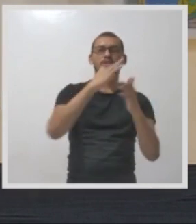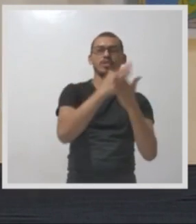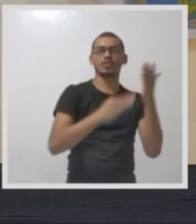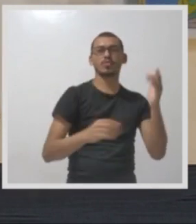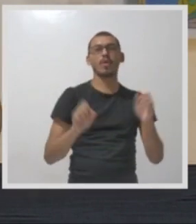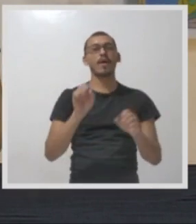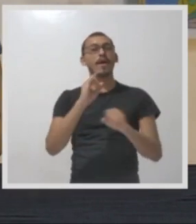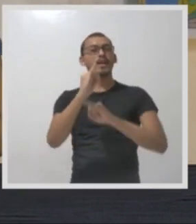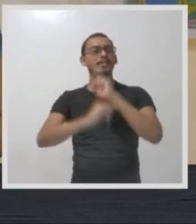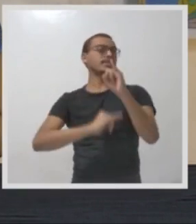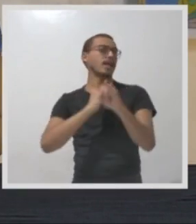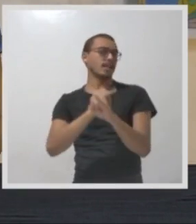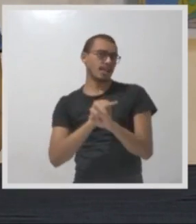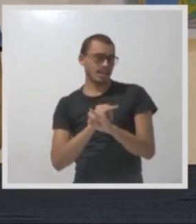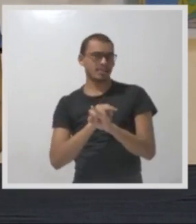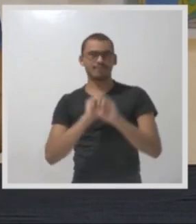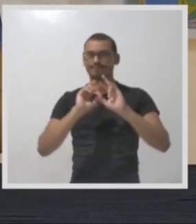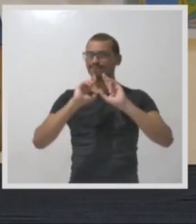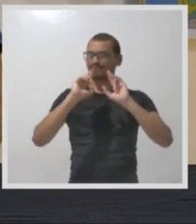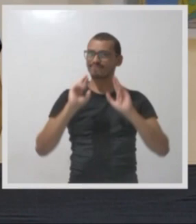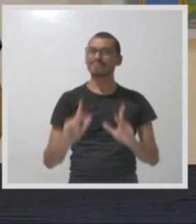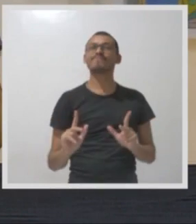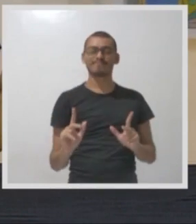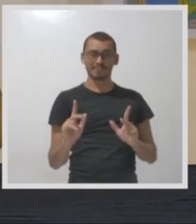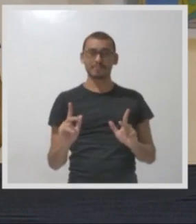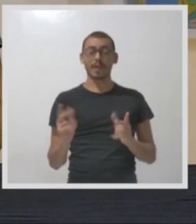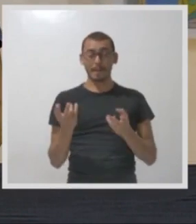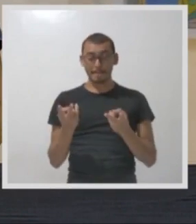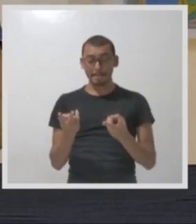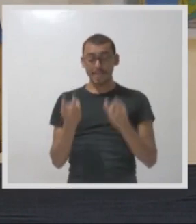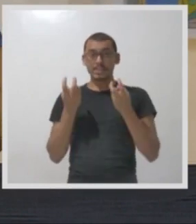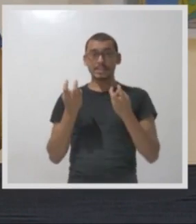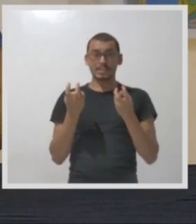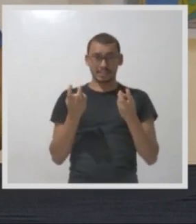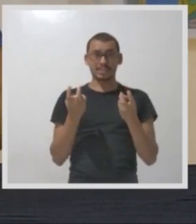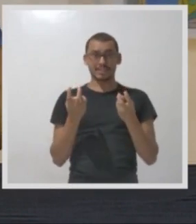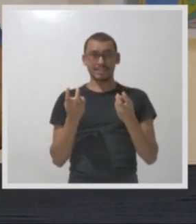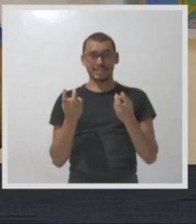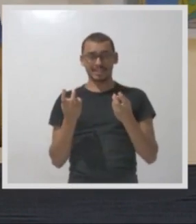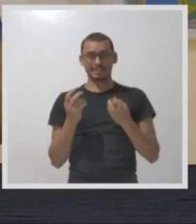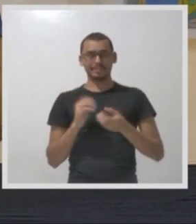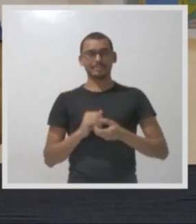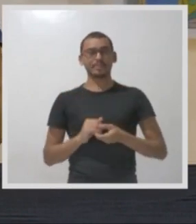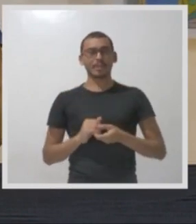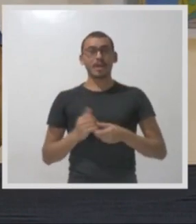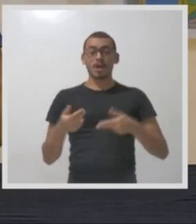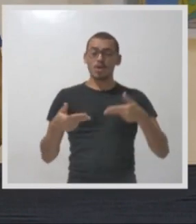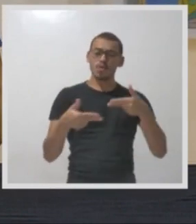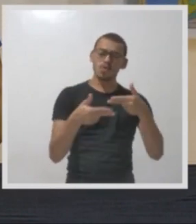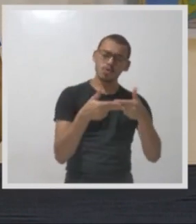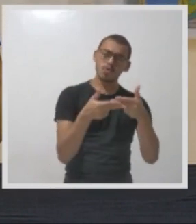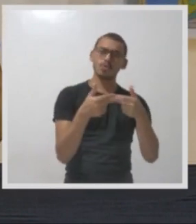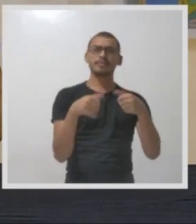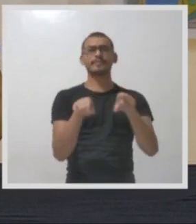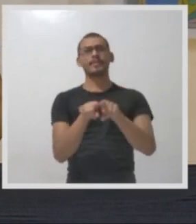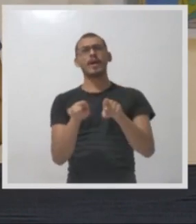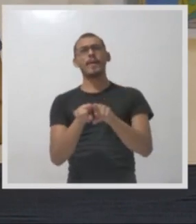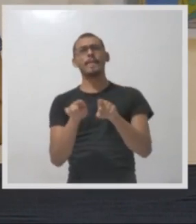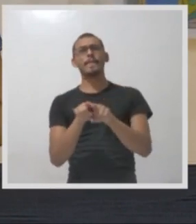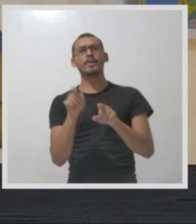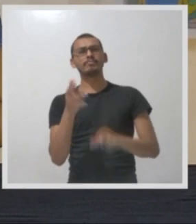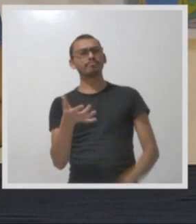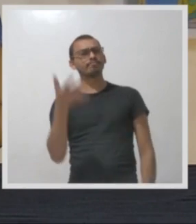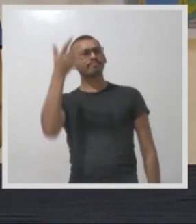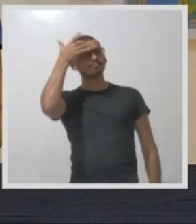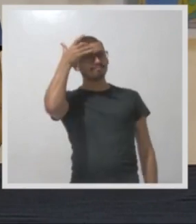que a gente pode considerar. Então, perceba essas diferenças e utilize de uma forma bastante